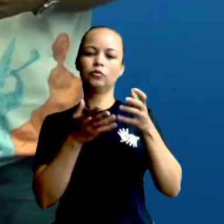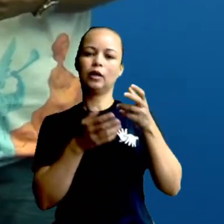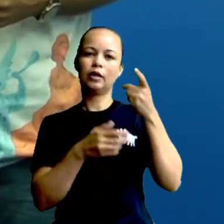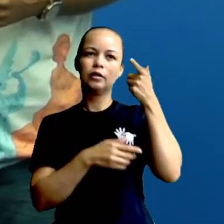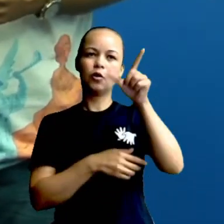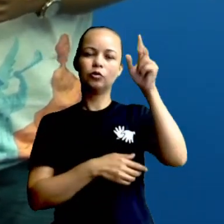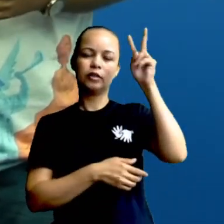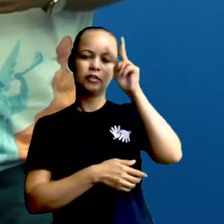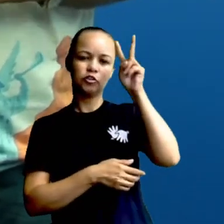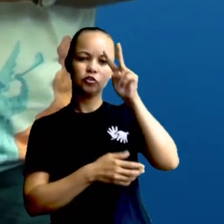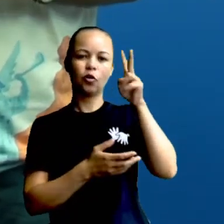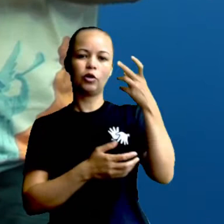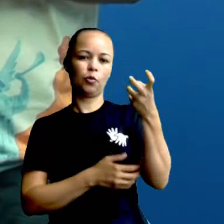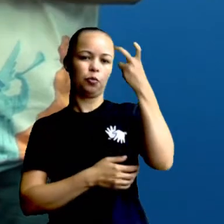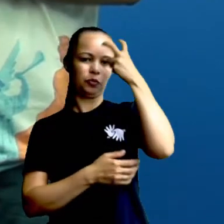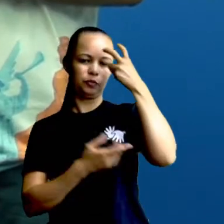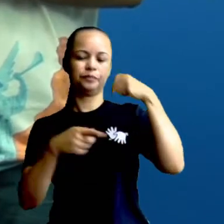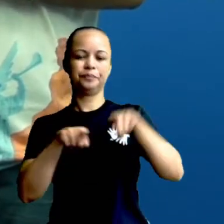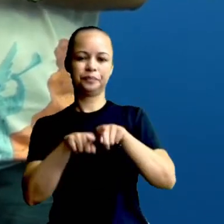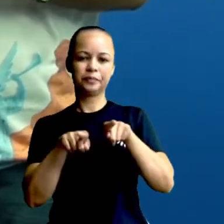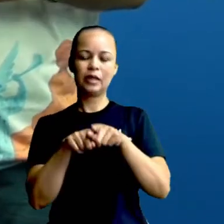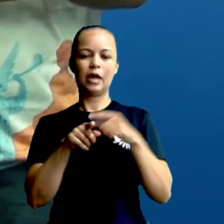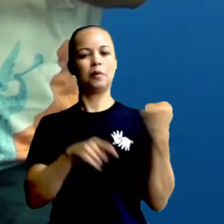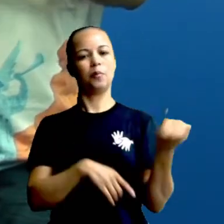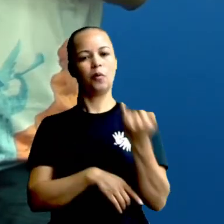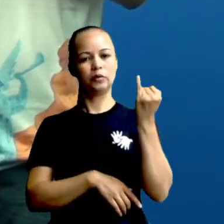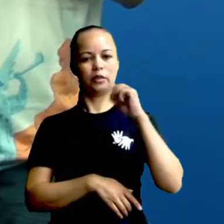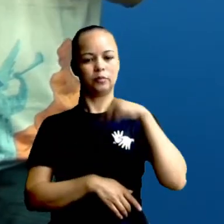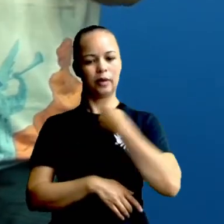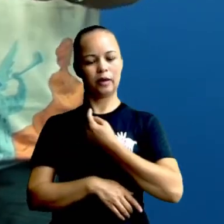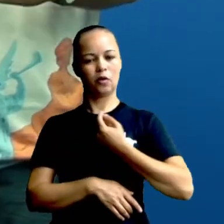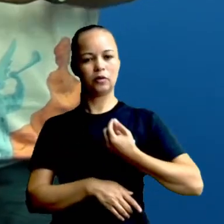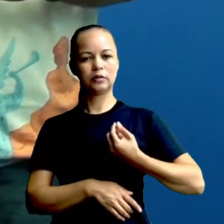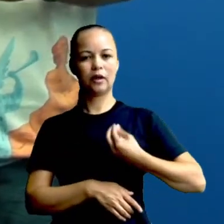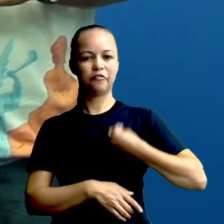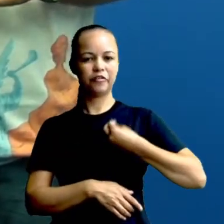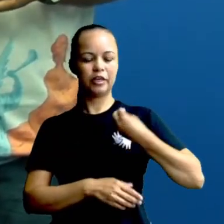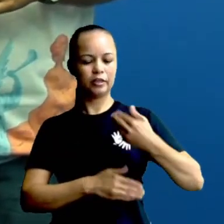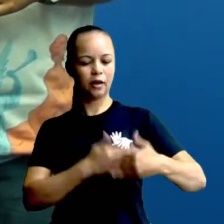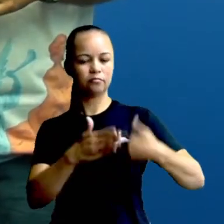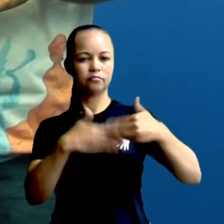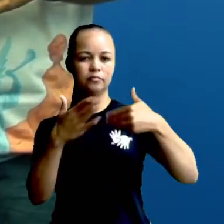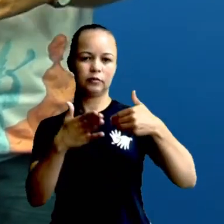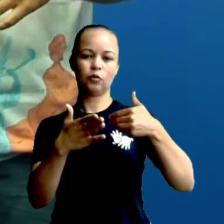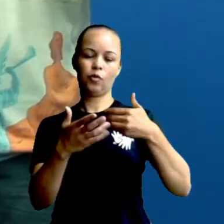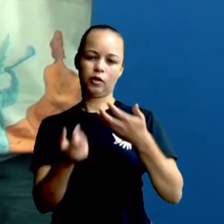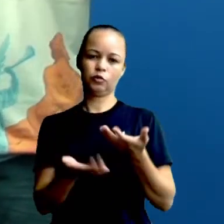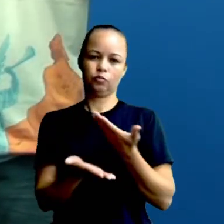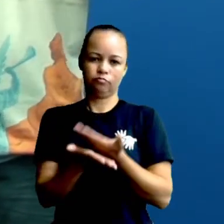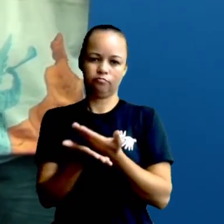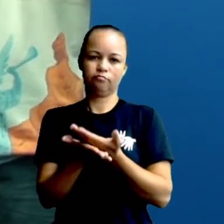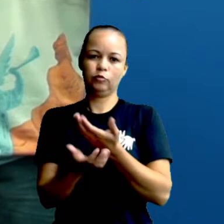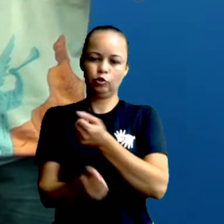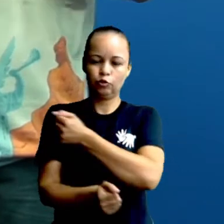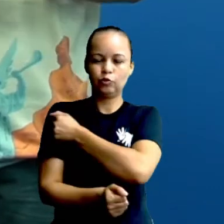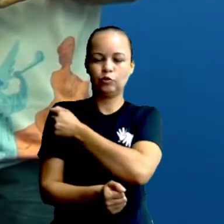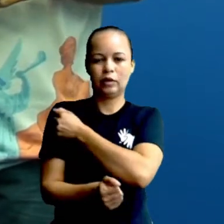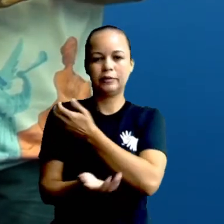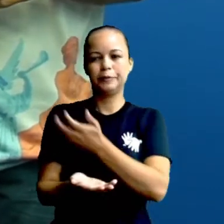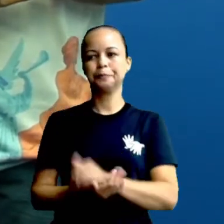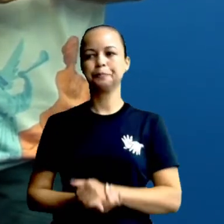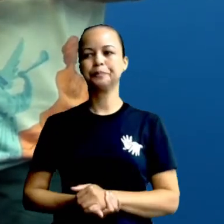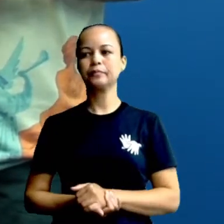culturas e isso é muito importante a nossa trajetória enquanto estudante Tá certo então hoje